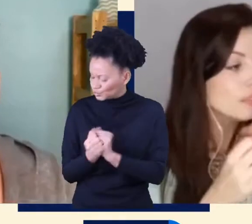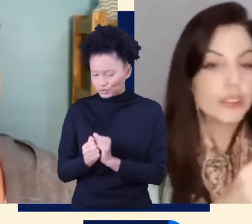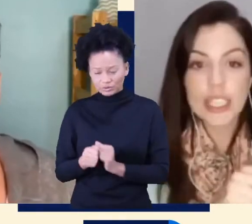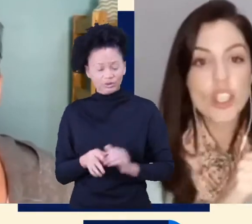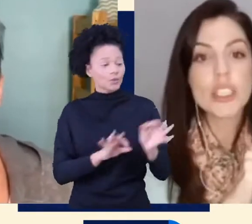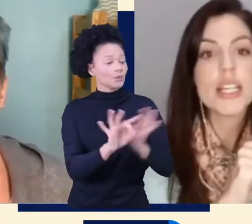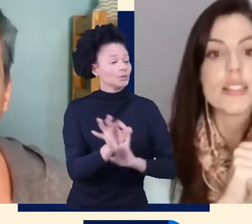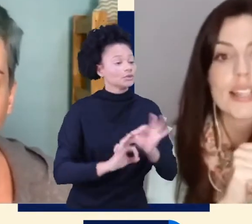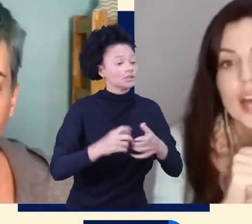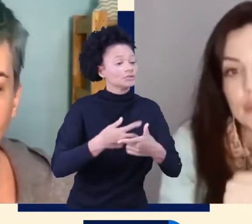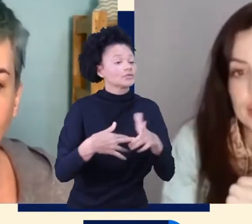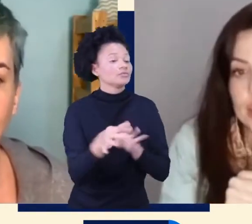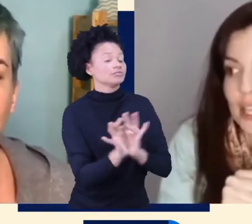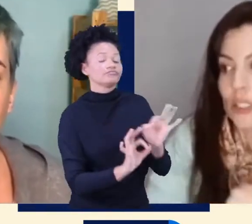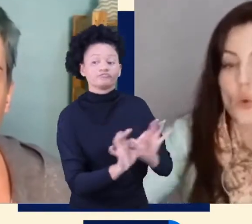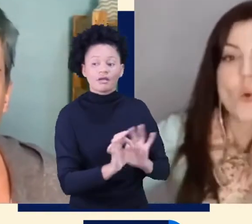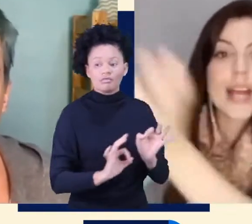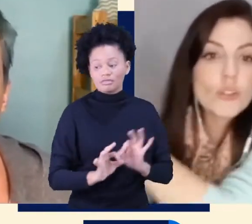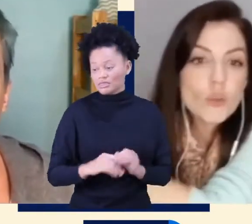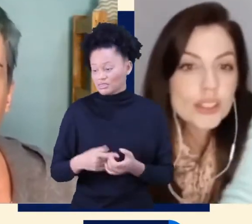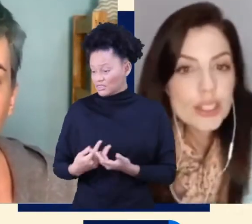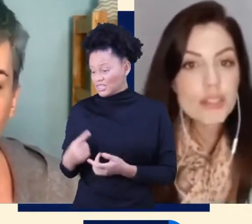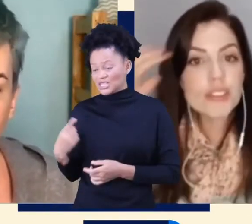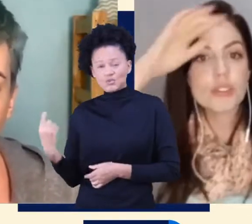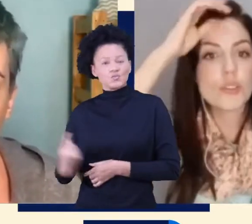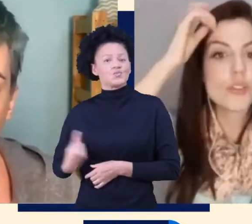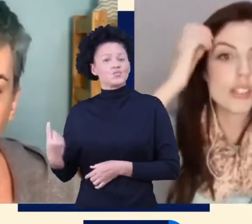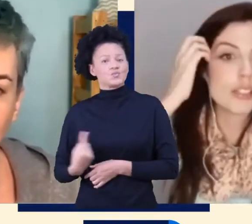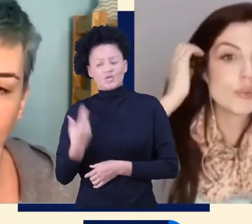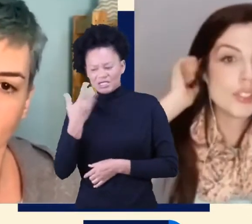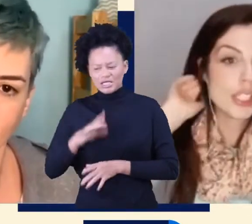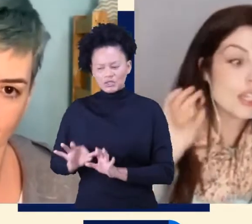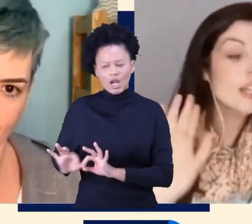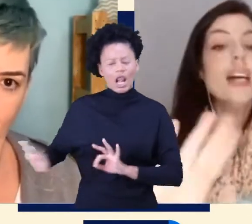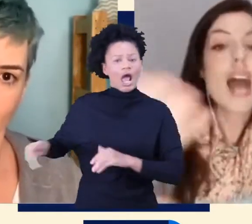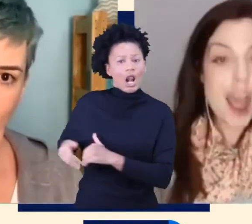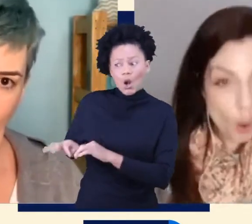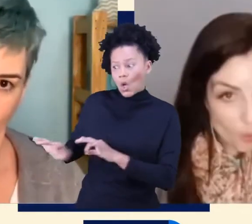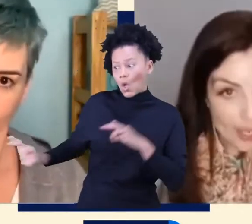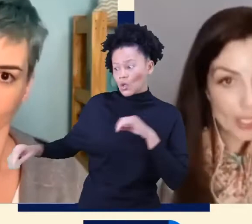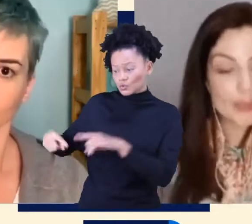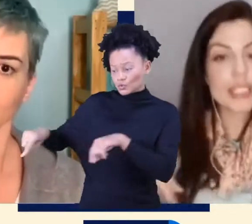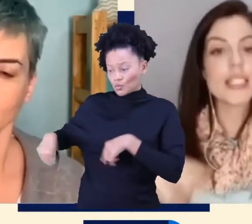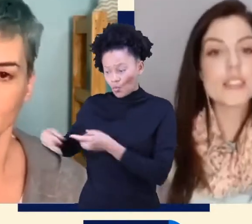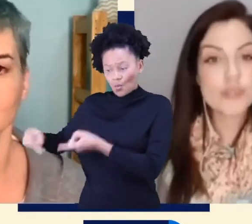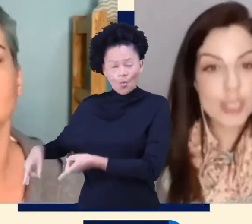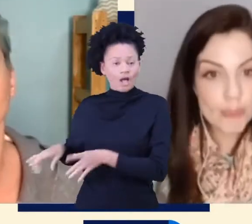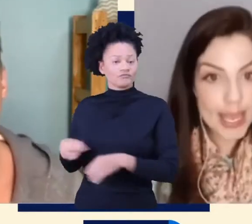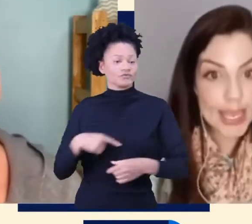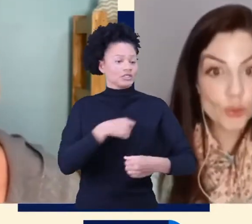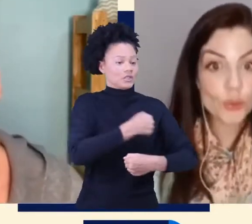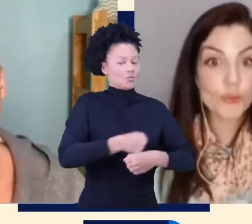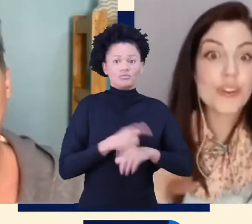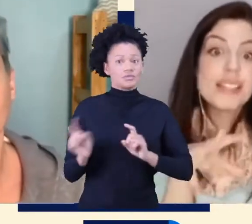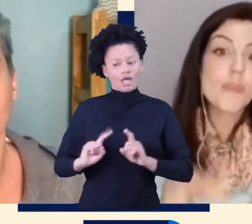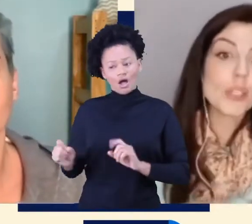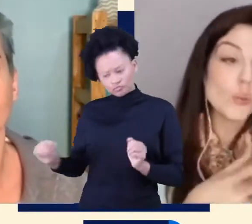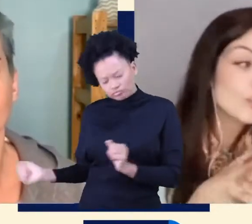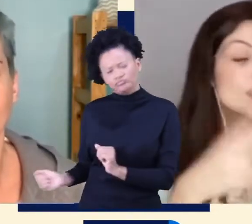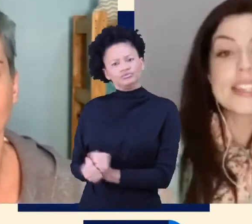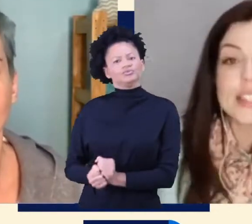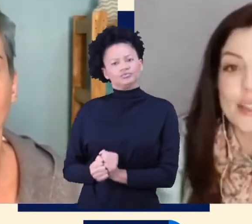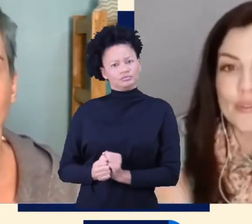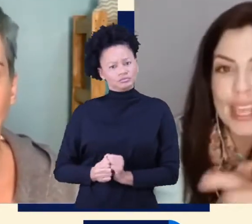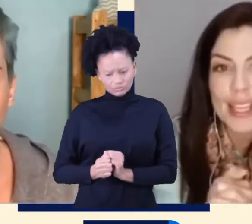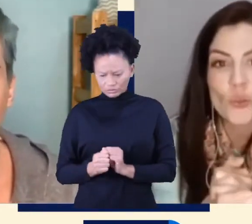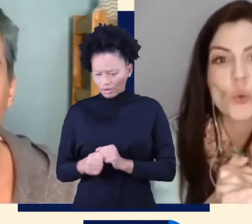não deixa a criança lá afastada no quarto enquanto você está fazendo as coisas na cozinha. Arruma ali para a criança ficar perto. Faça